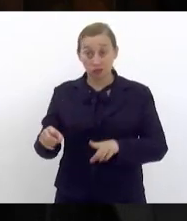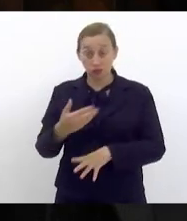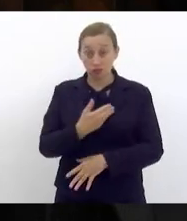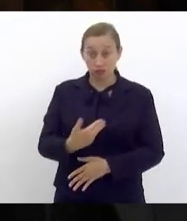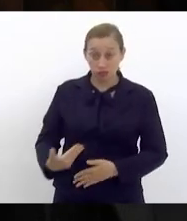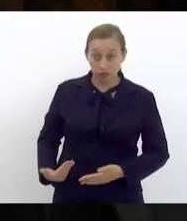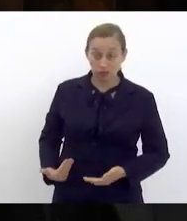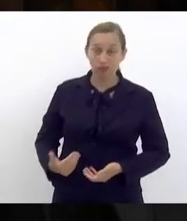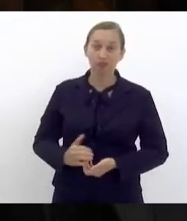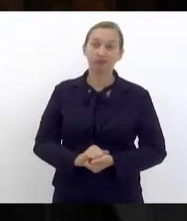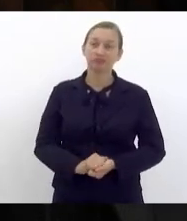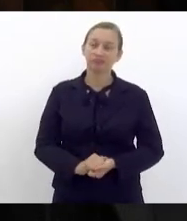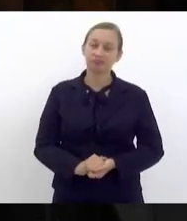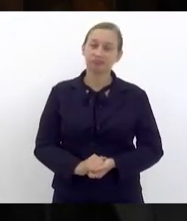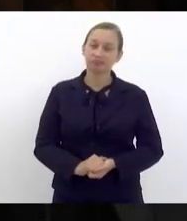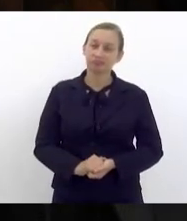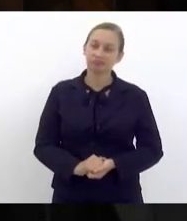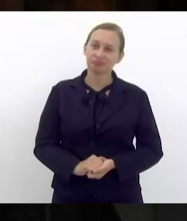Públicos.